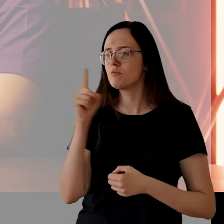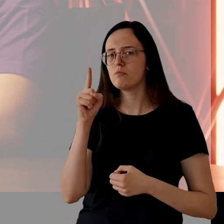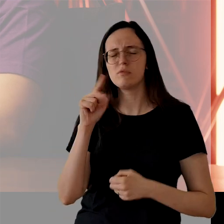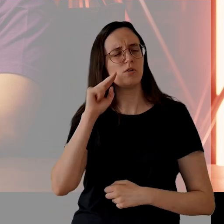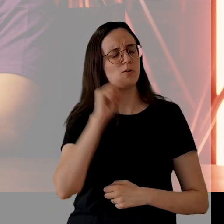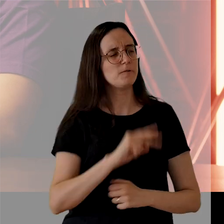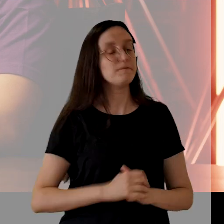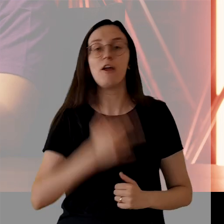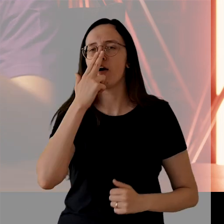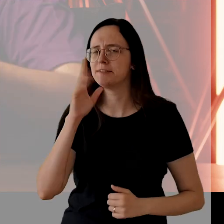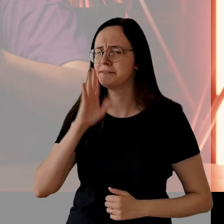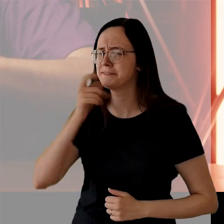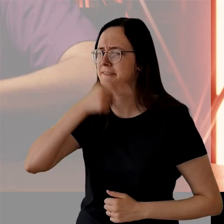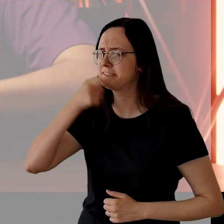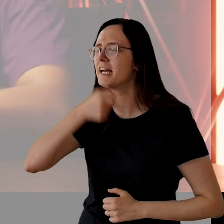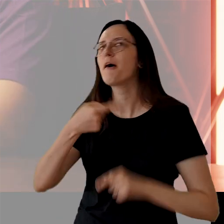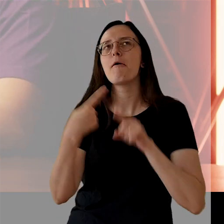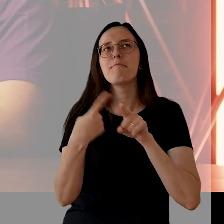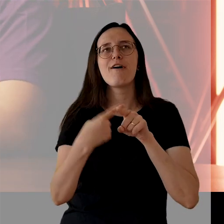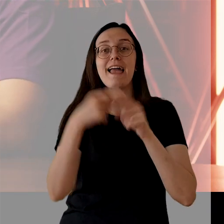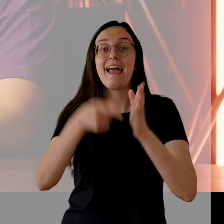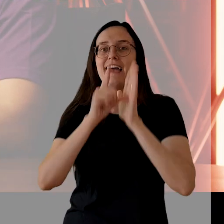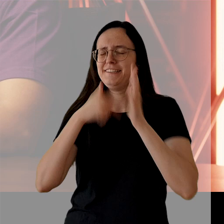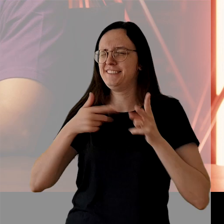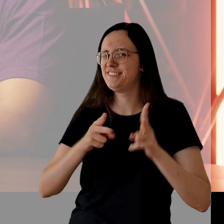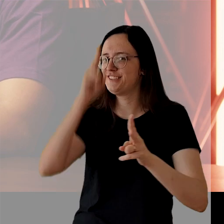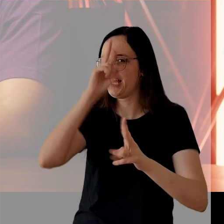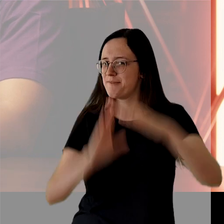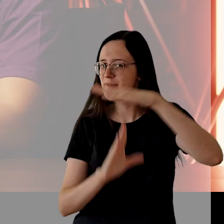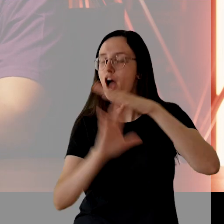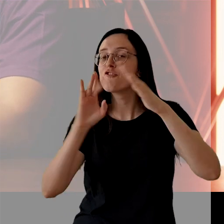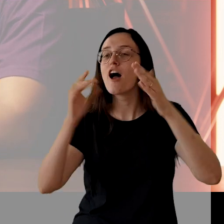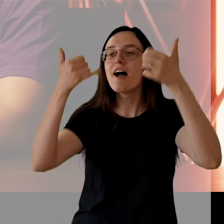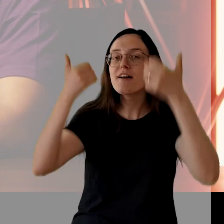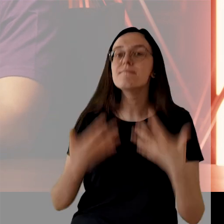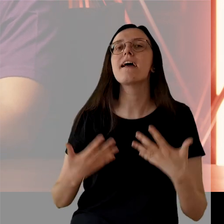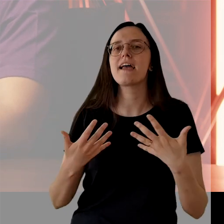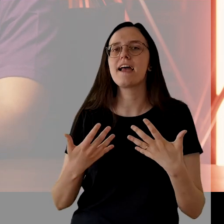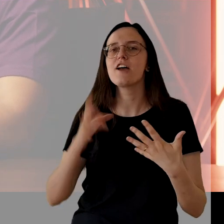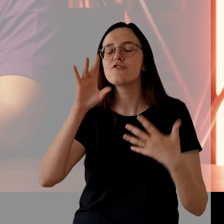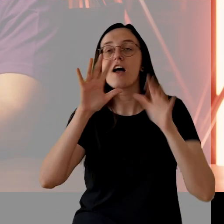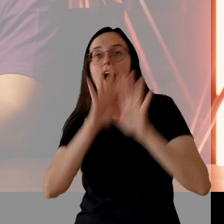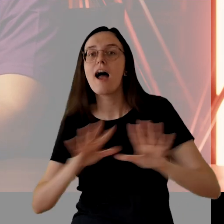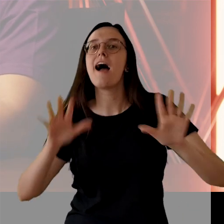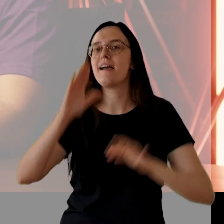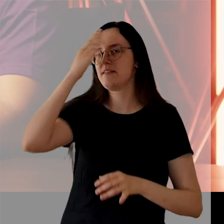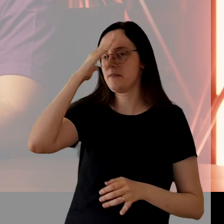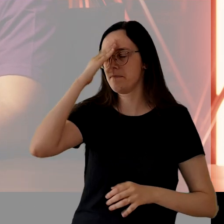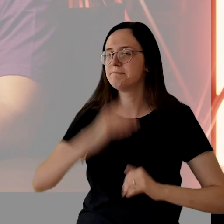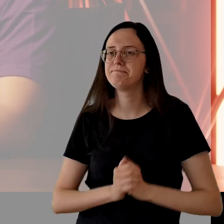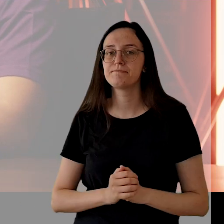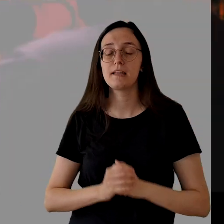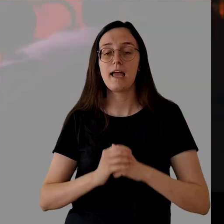e é engraçado isso, né? Já antes de eu continuar essa história, só para dar um panorama assim, pós-produção